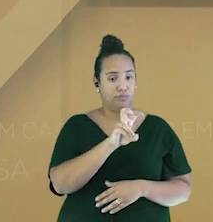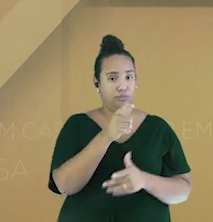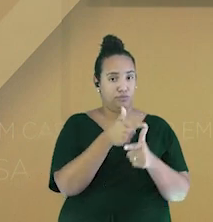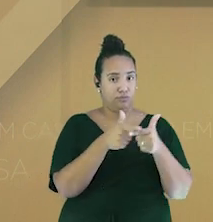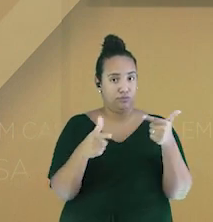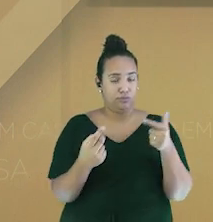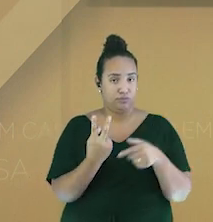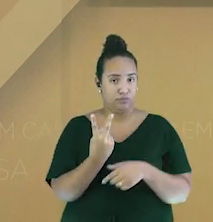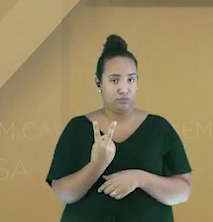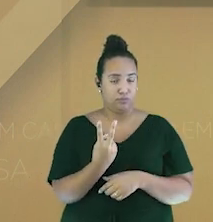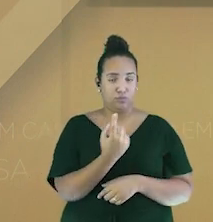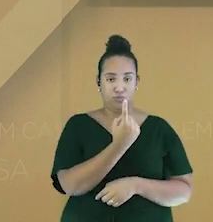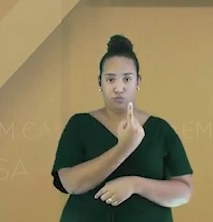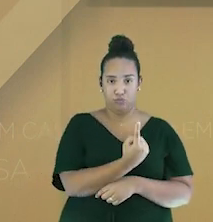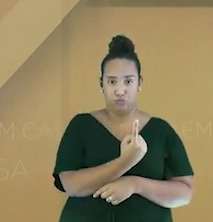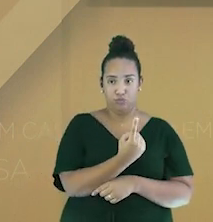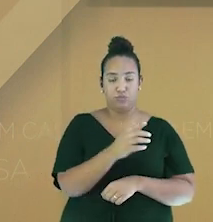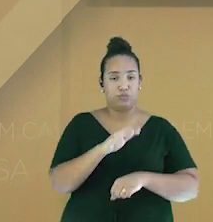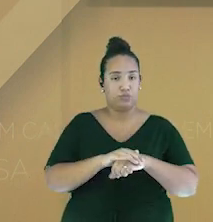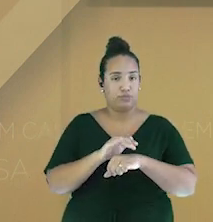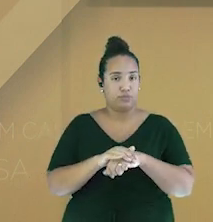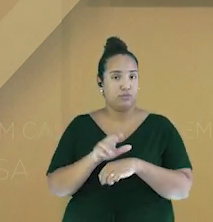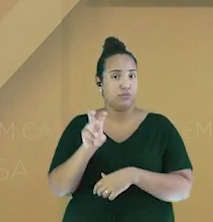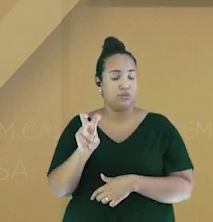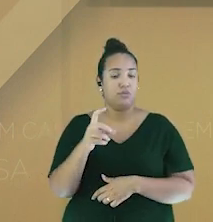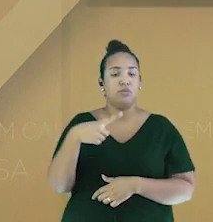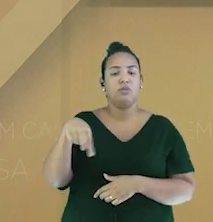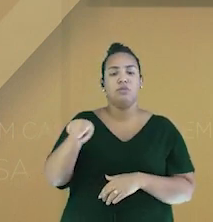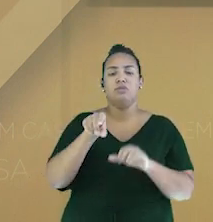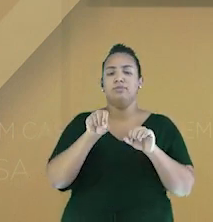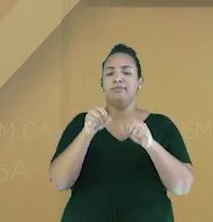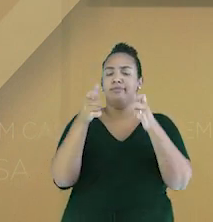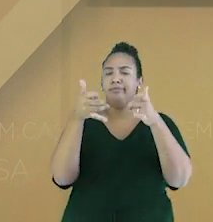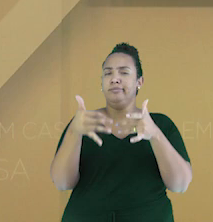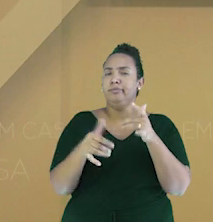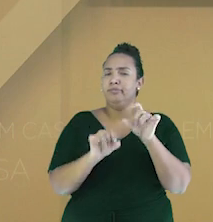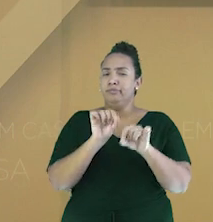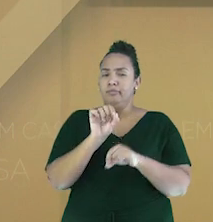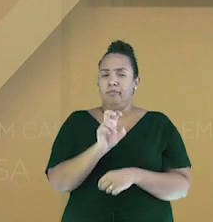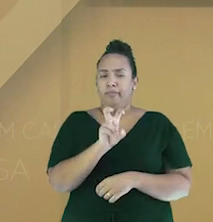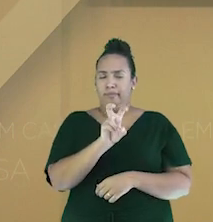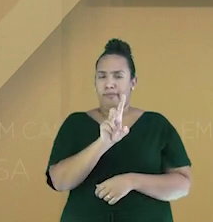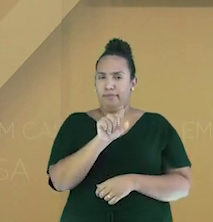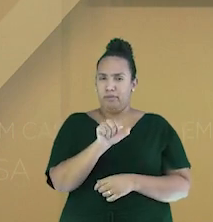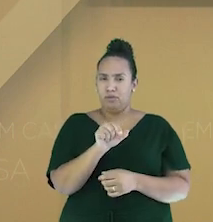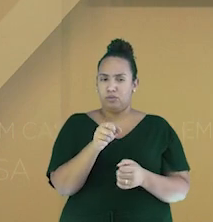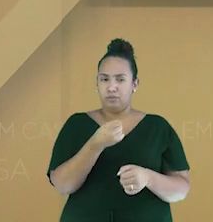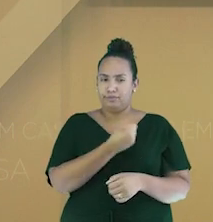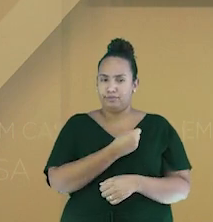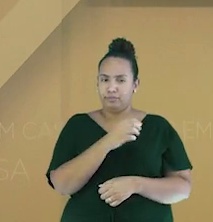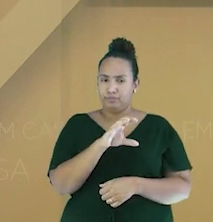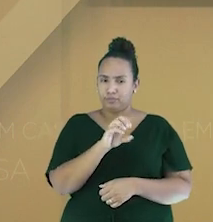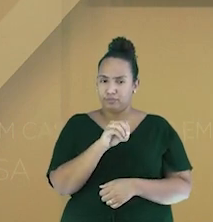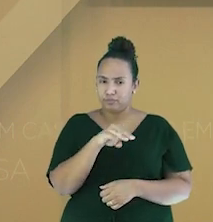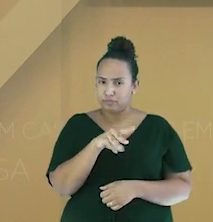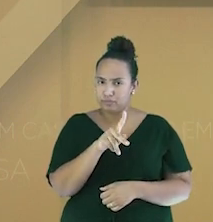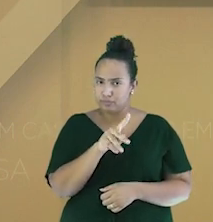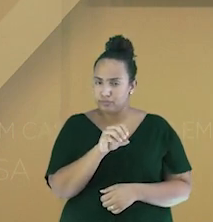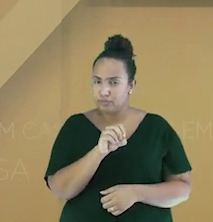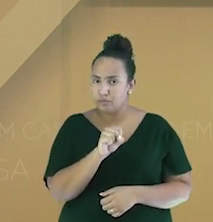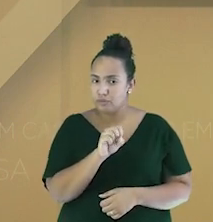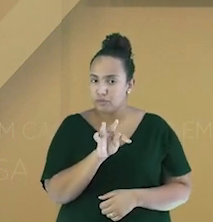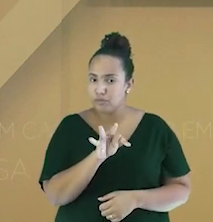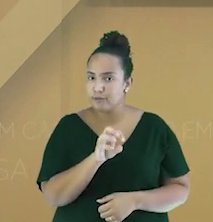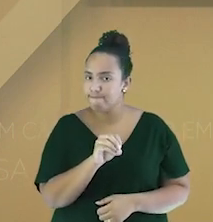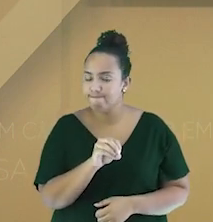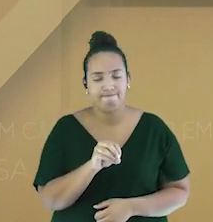1 e o próprio 5. Será que podemos dizer então que o 5 é um número composto? A resposta é